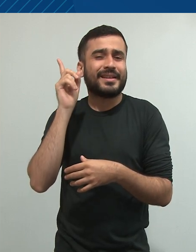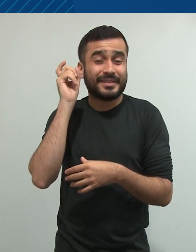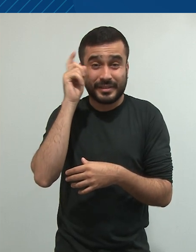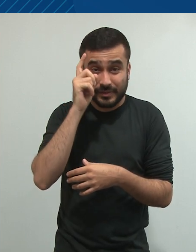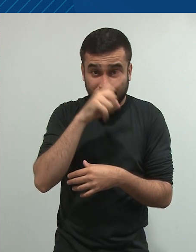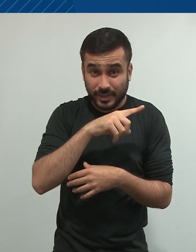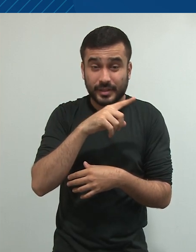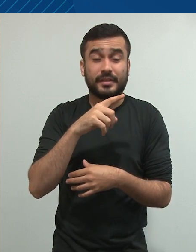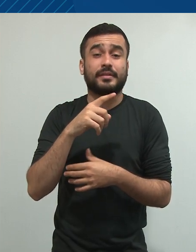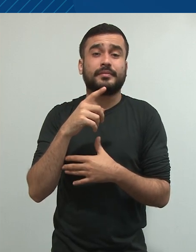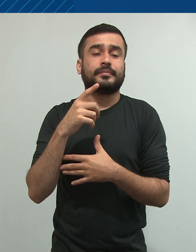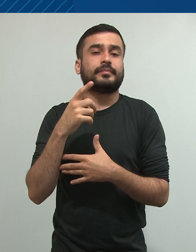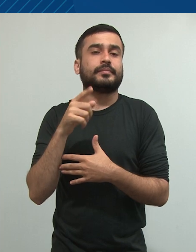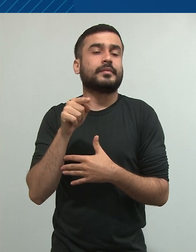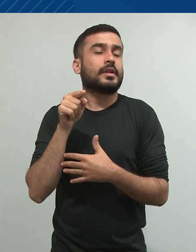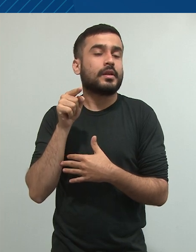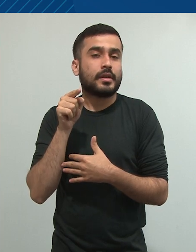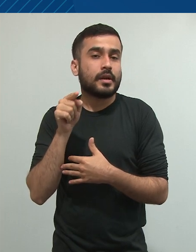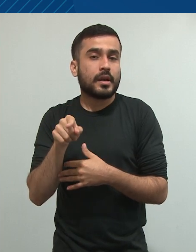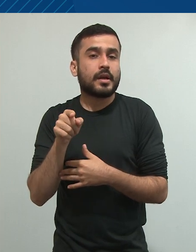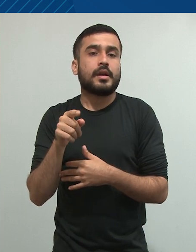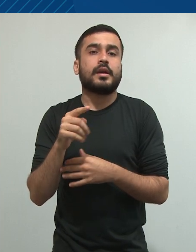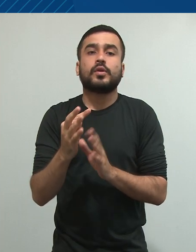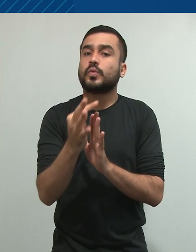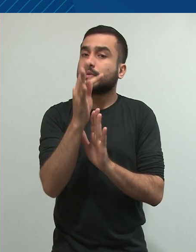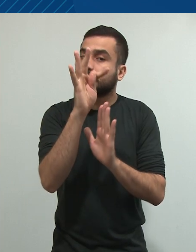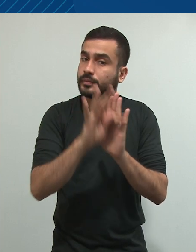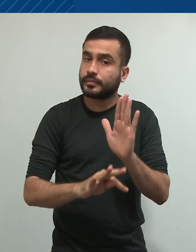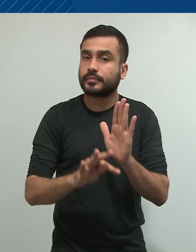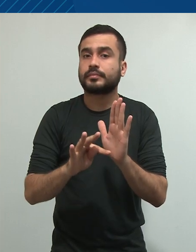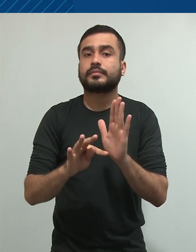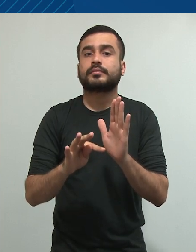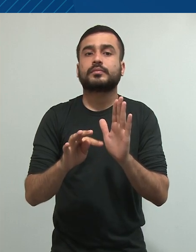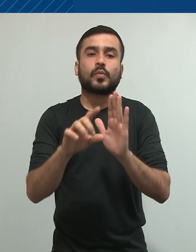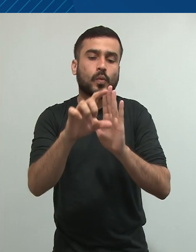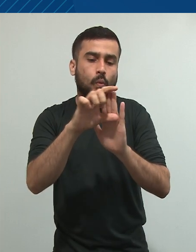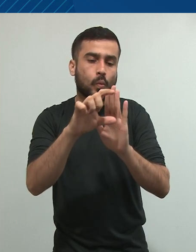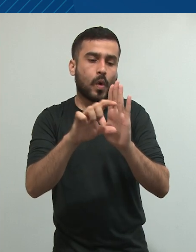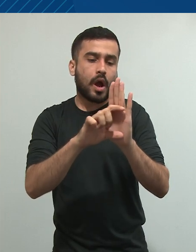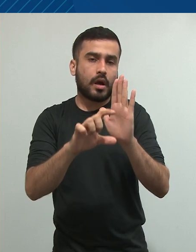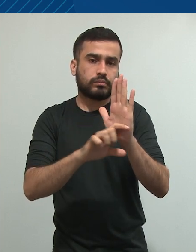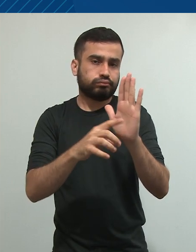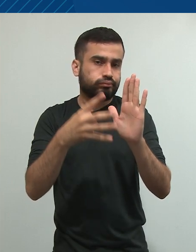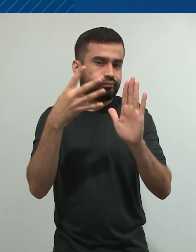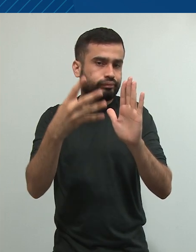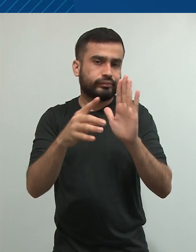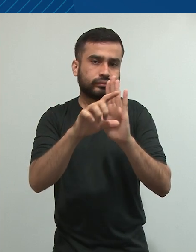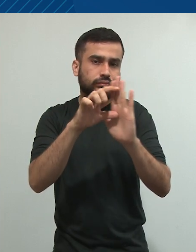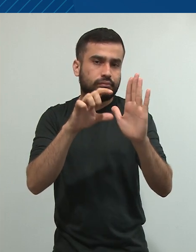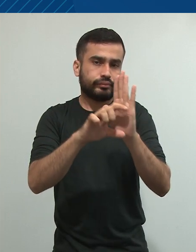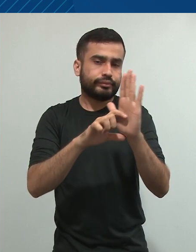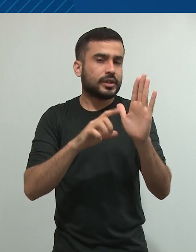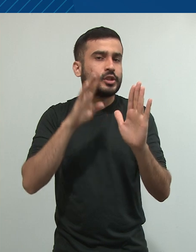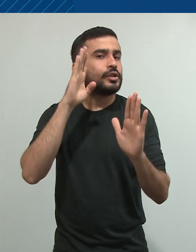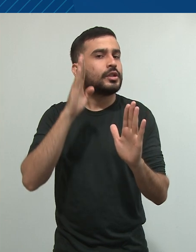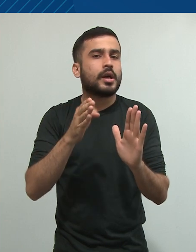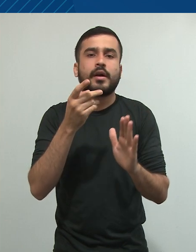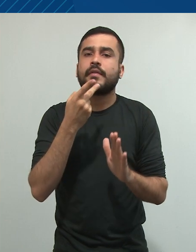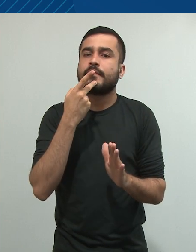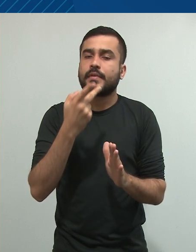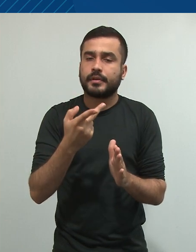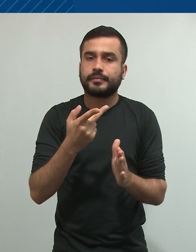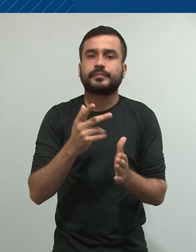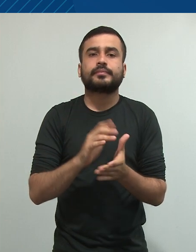difícil, ele não é difícil. O Eric Hobsbawm, você mata o texto dele nos 4 primeiros parágrafos. Nos 4 primeiros parágrafos ele já anuncia